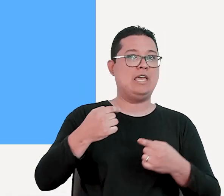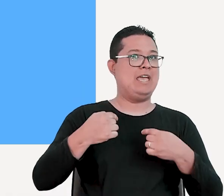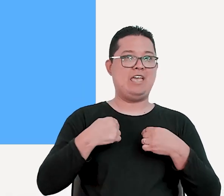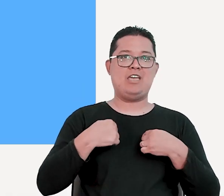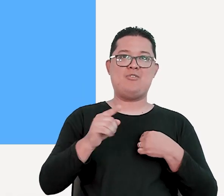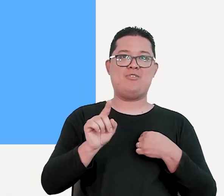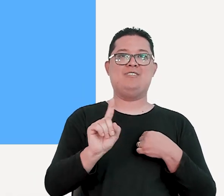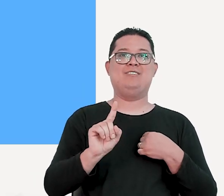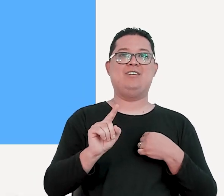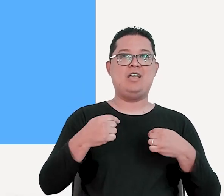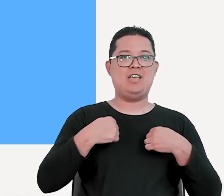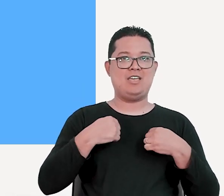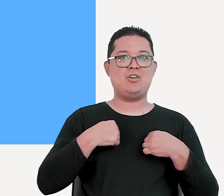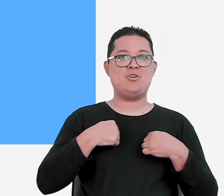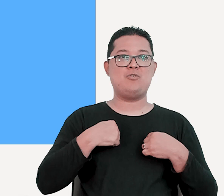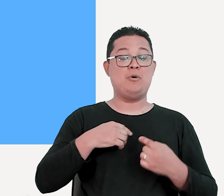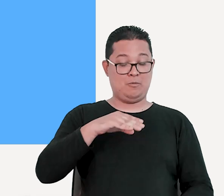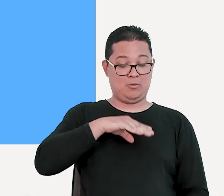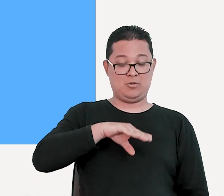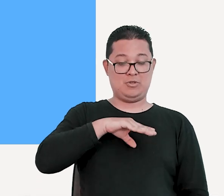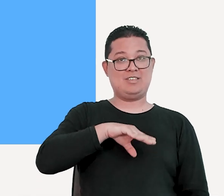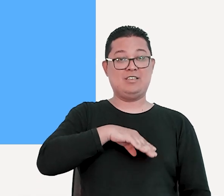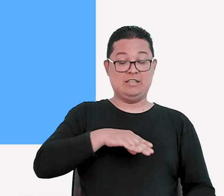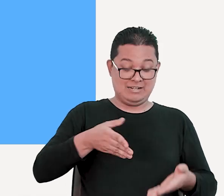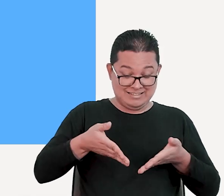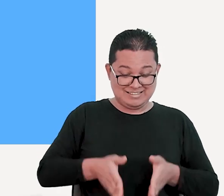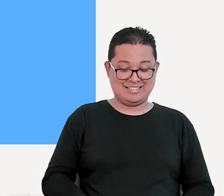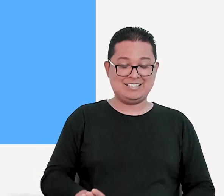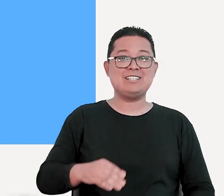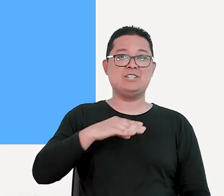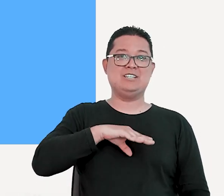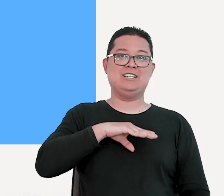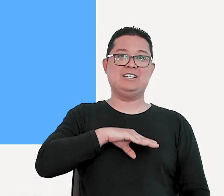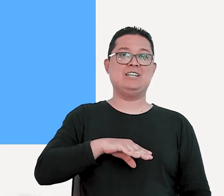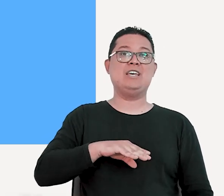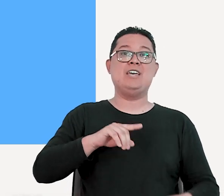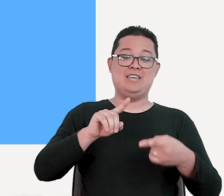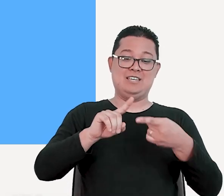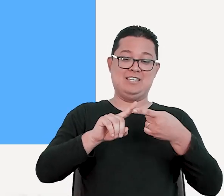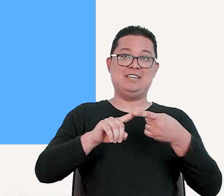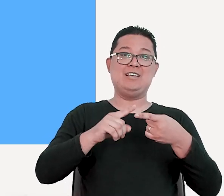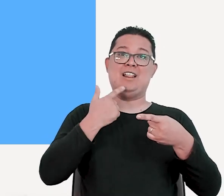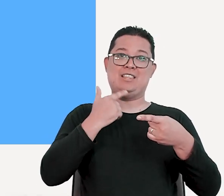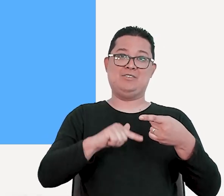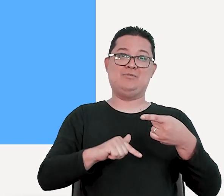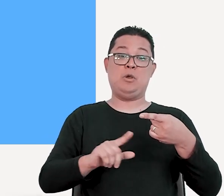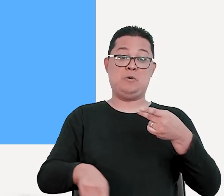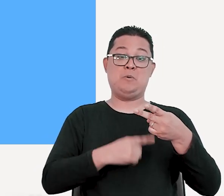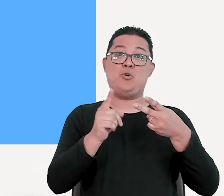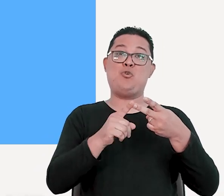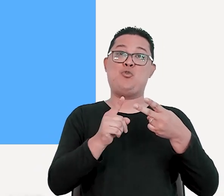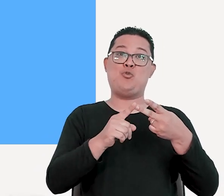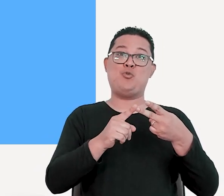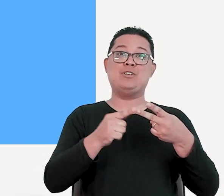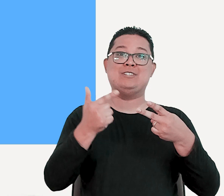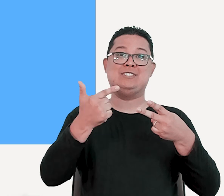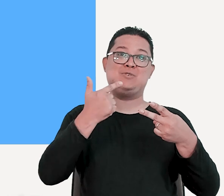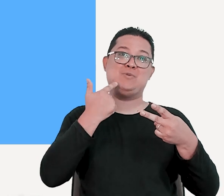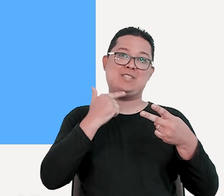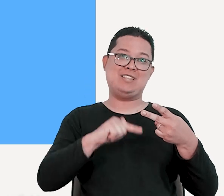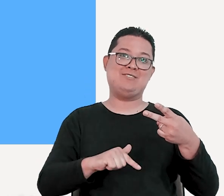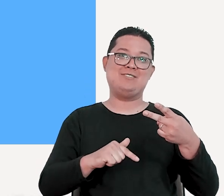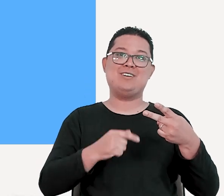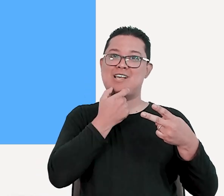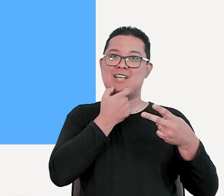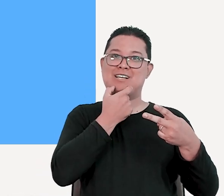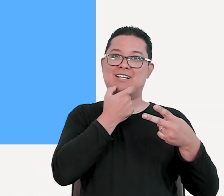a gente, é um esforço. E a gente ganha muitos pontos com isso, não é porque, ai, mas o meu inglês é ruim. Mas seu inglês é melhor